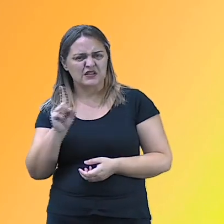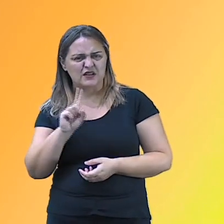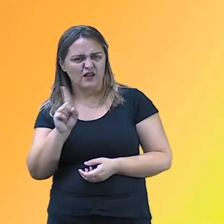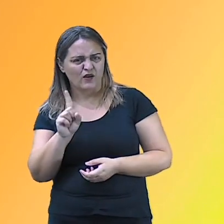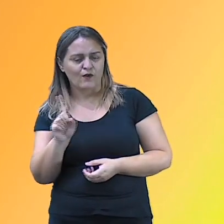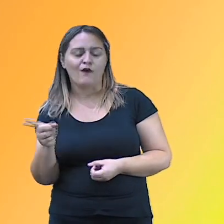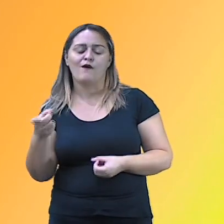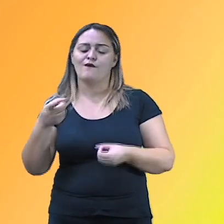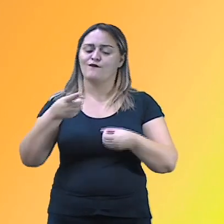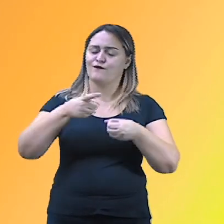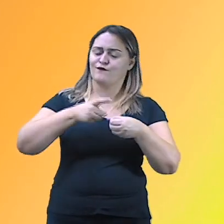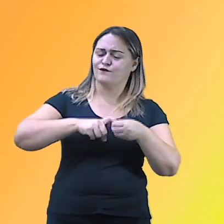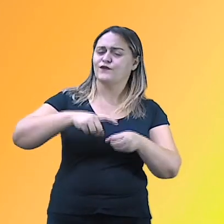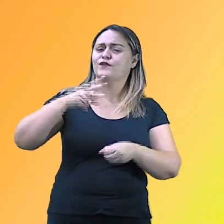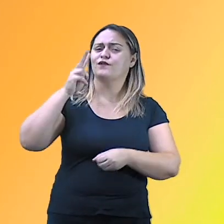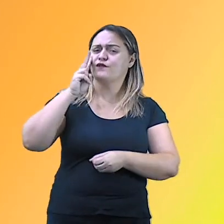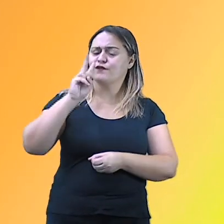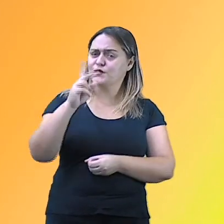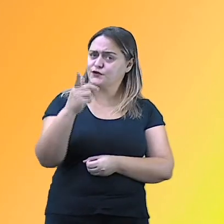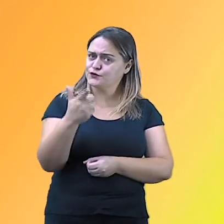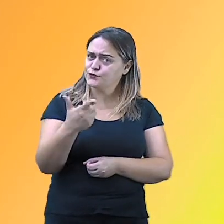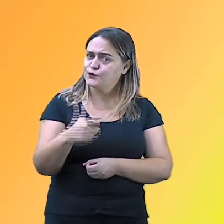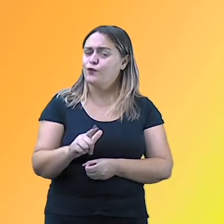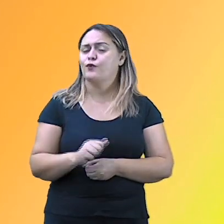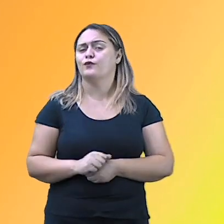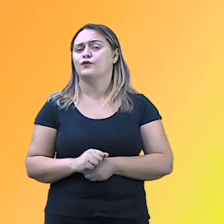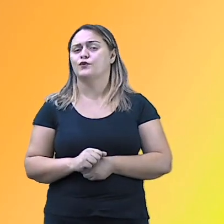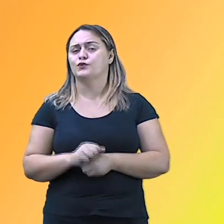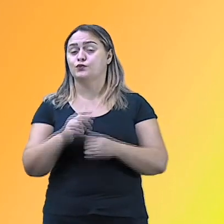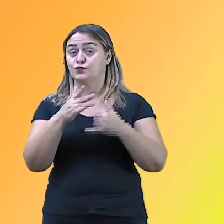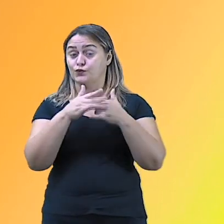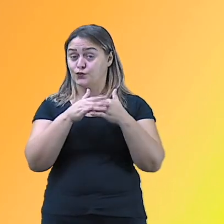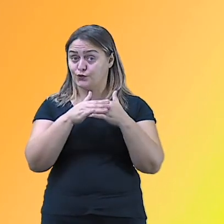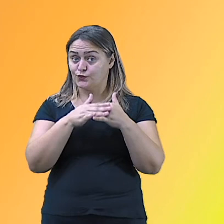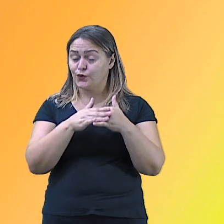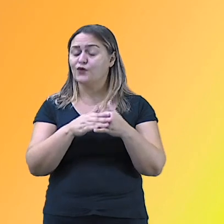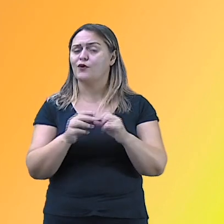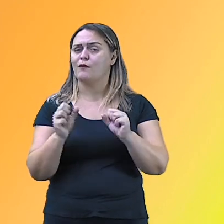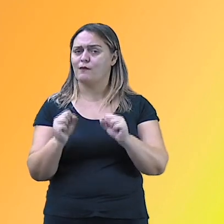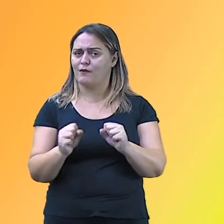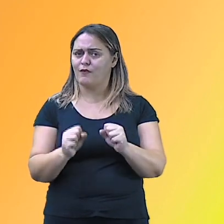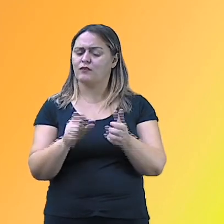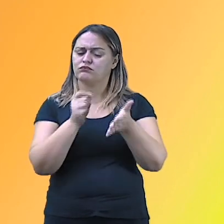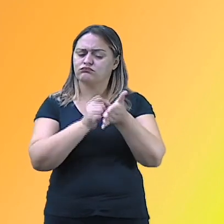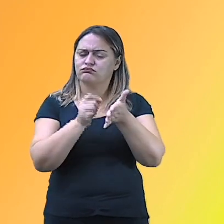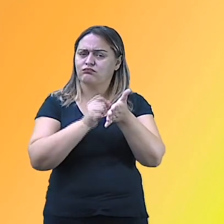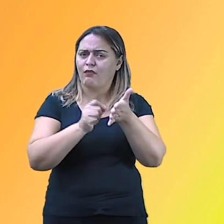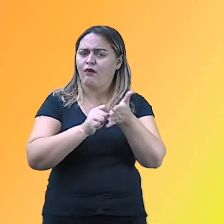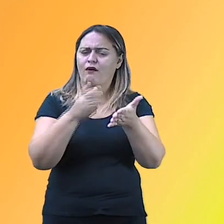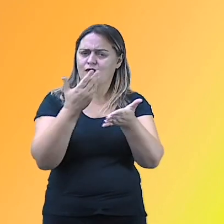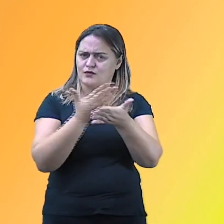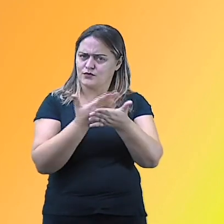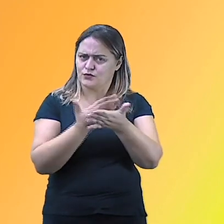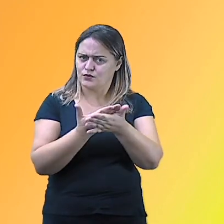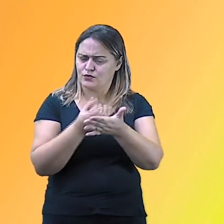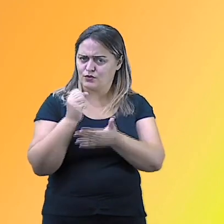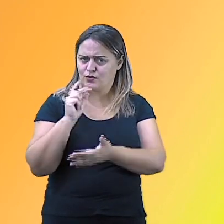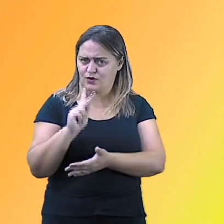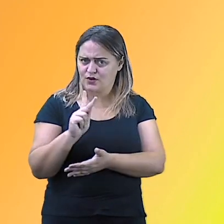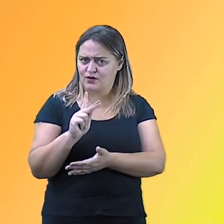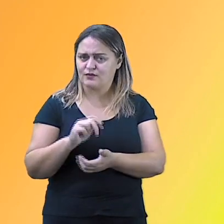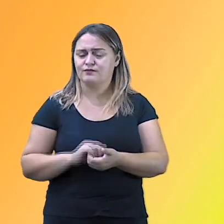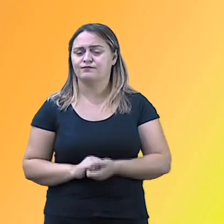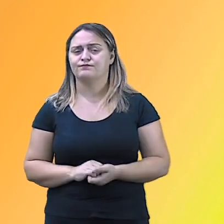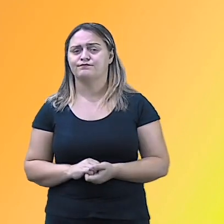volte, assiste novamente, né, pelo canal do YouTube, faça anotações, estudem, estudantes. E assim nós